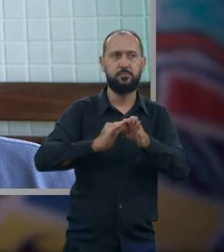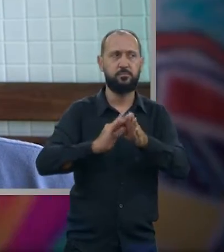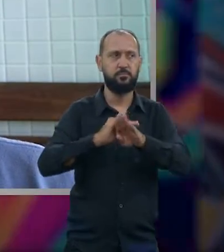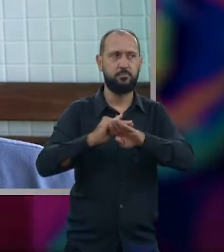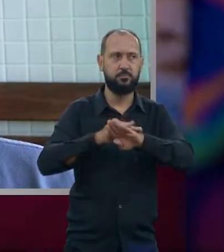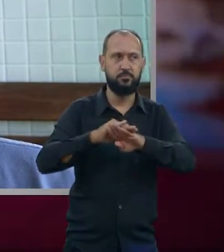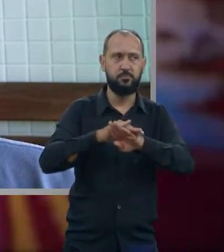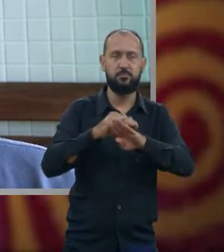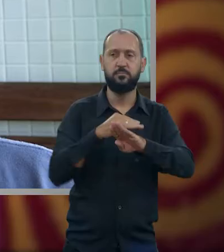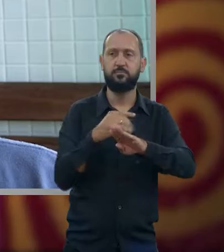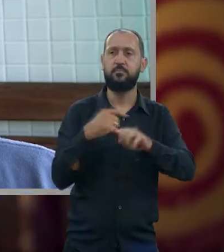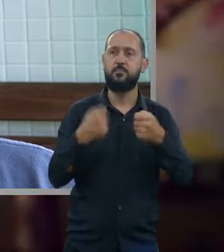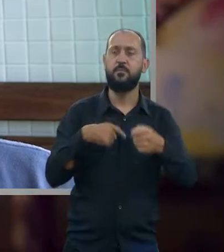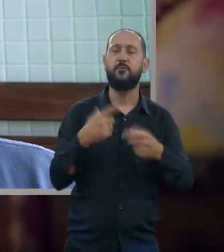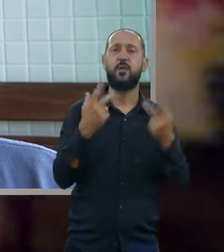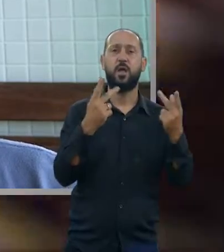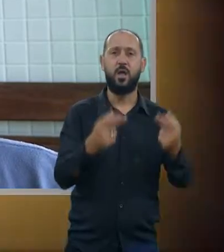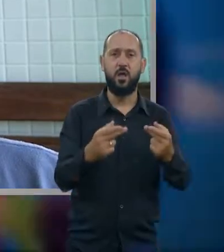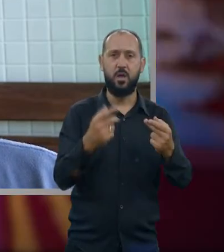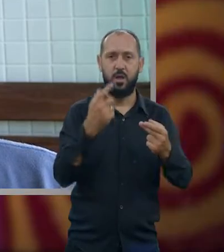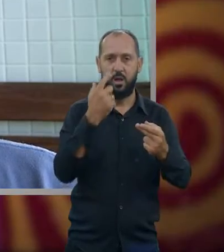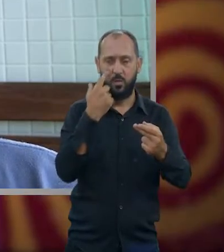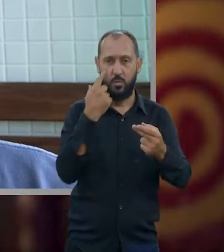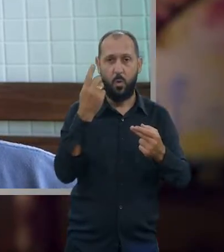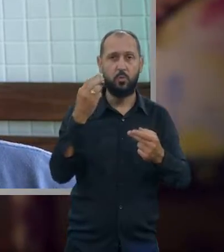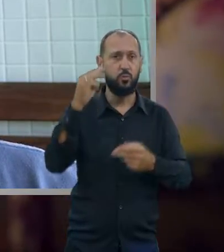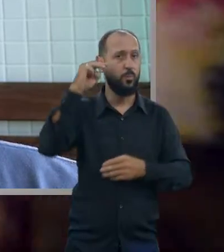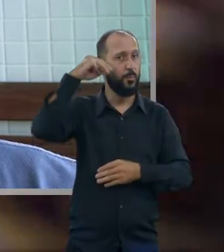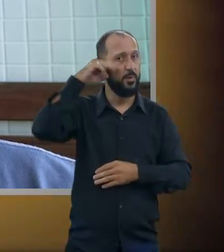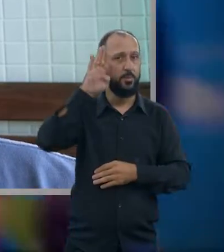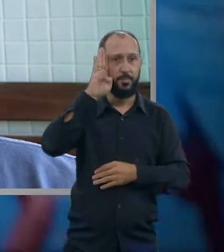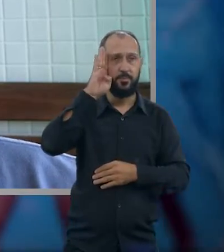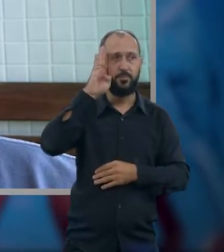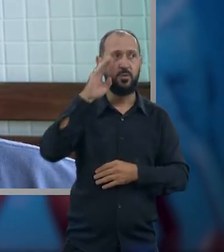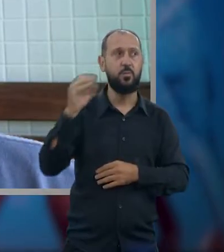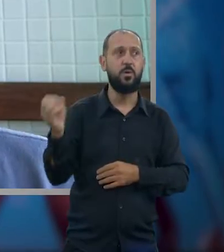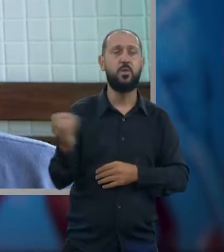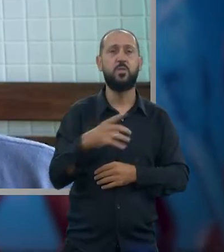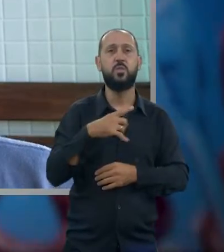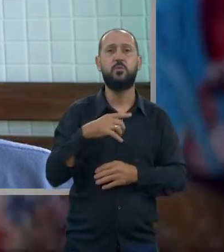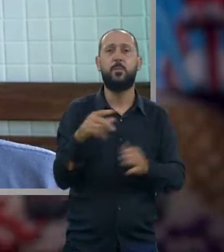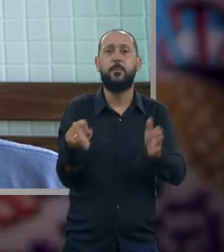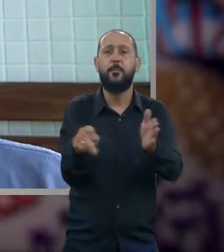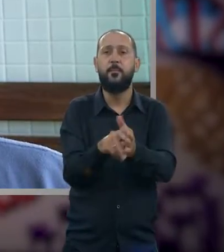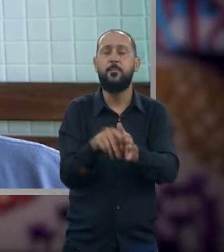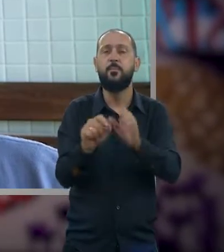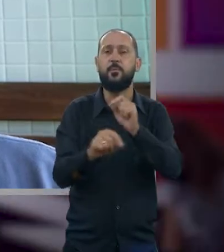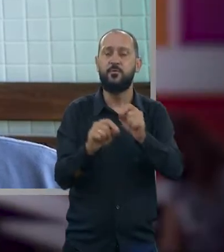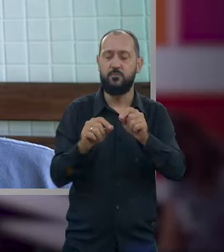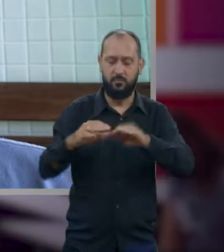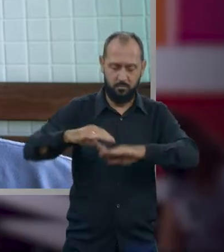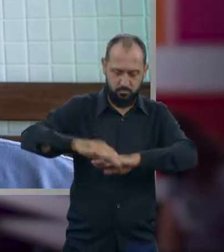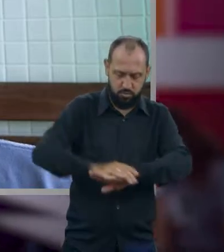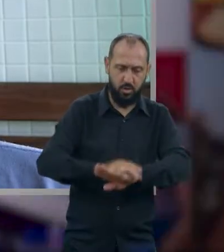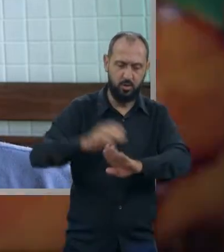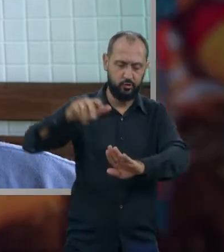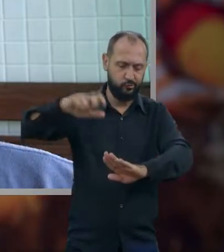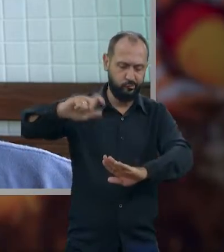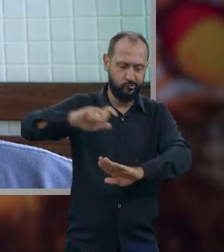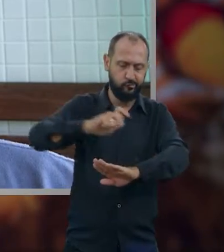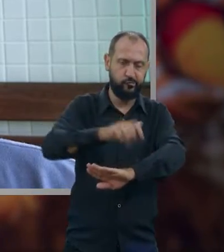que ficasse igual à escultura do Manoel, e aí sim uma nova pátina foi